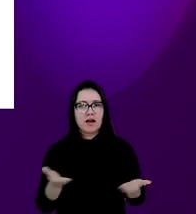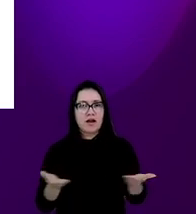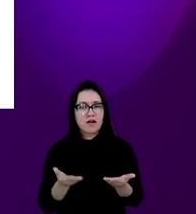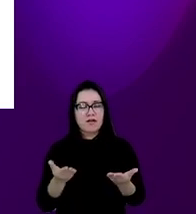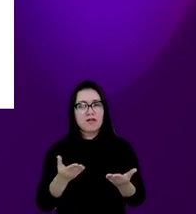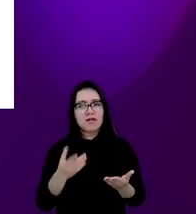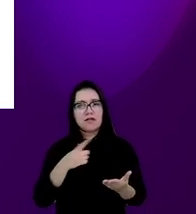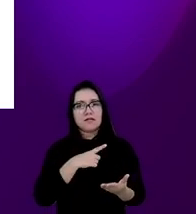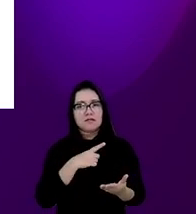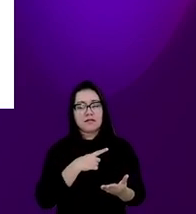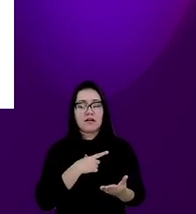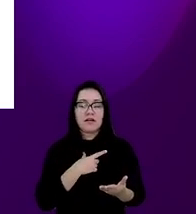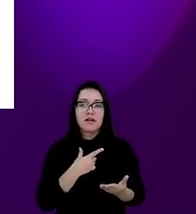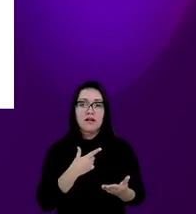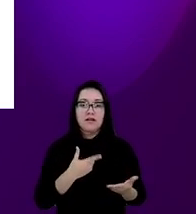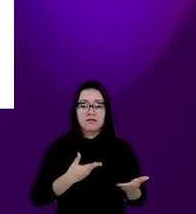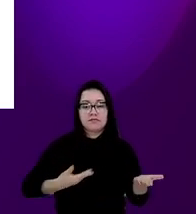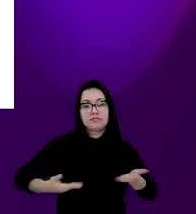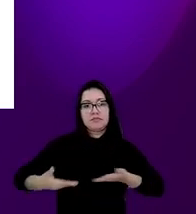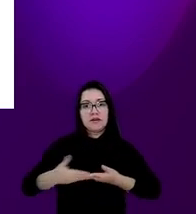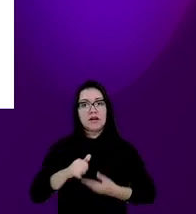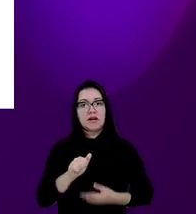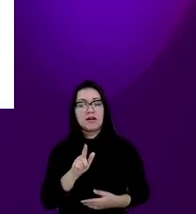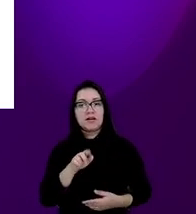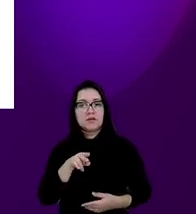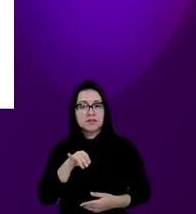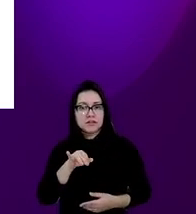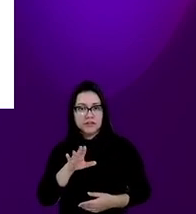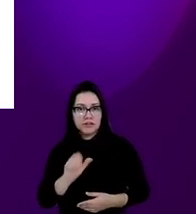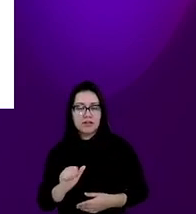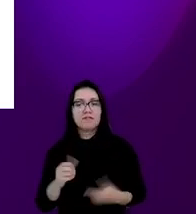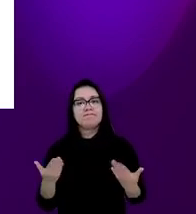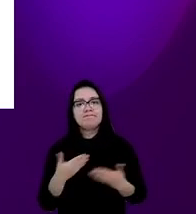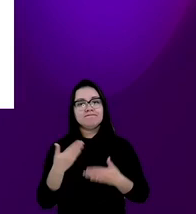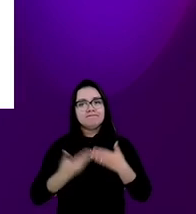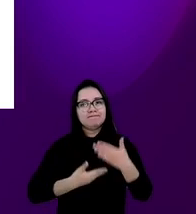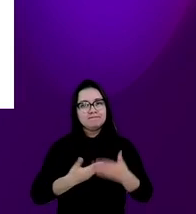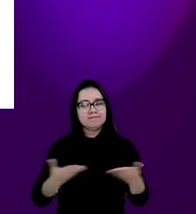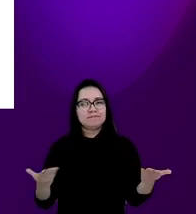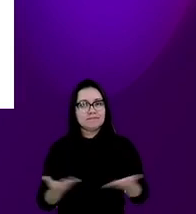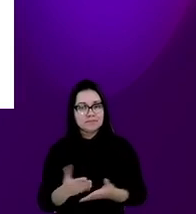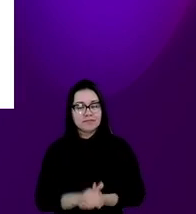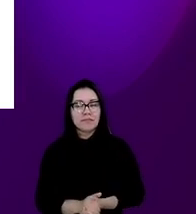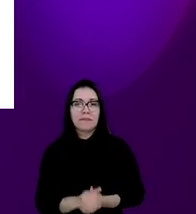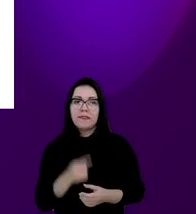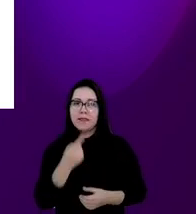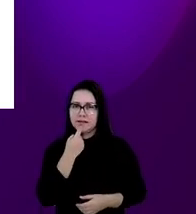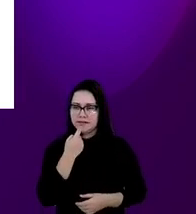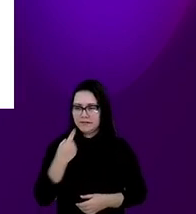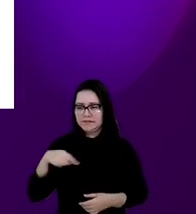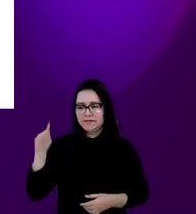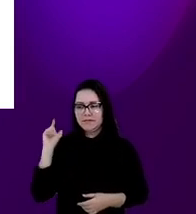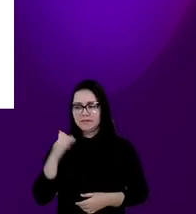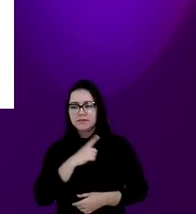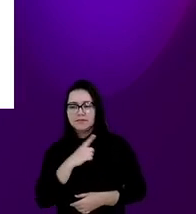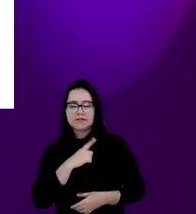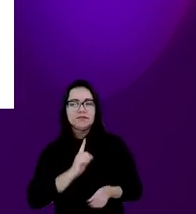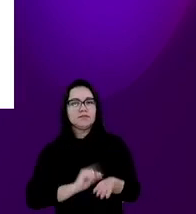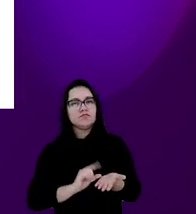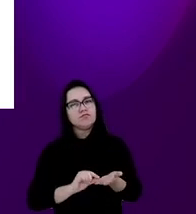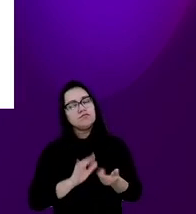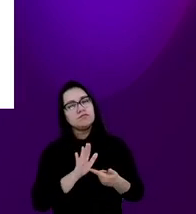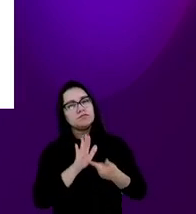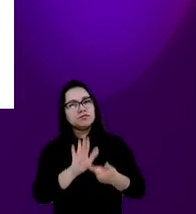transplante alogênico. Então, essas situações estão ocorrendo e, recentemente, saíram artigos mostrando